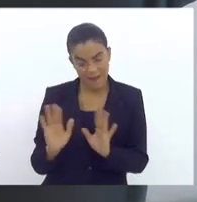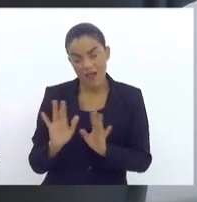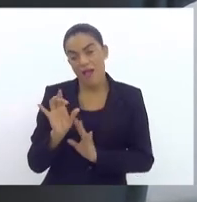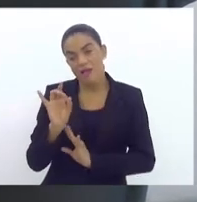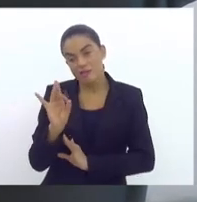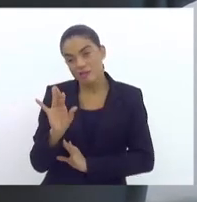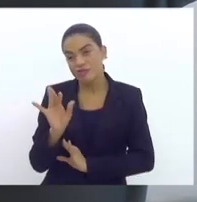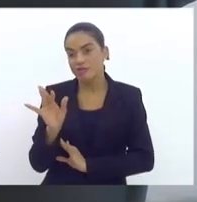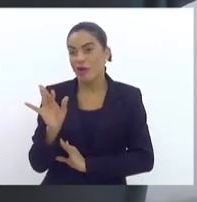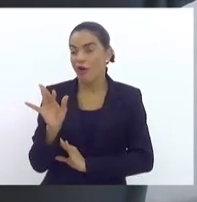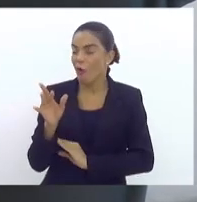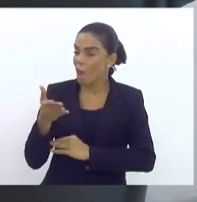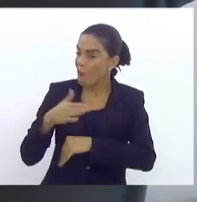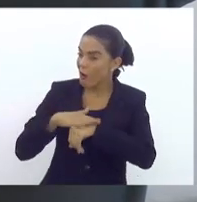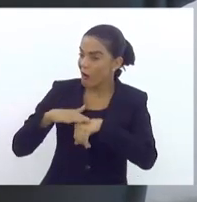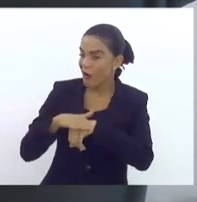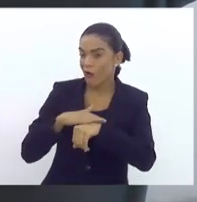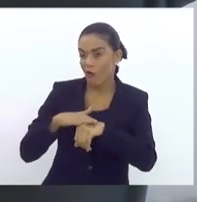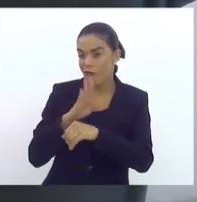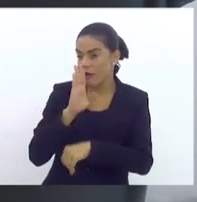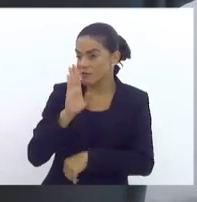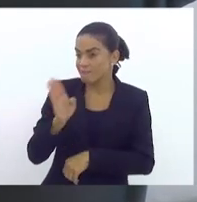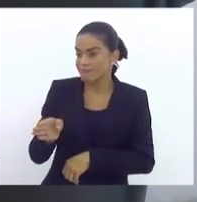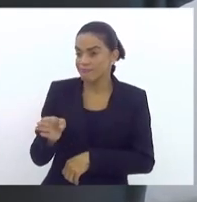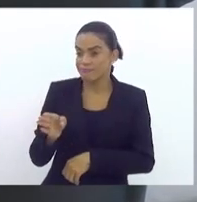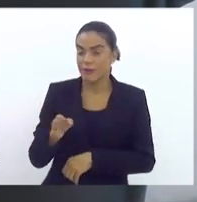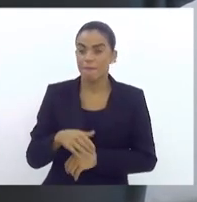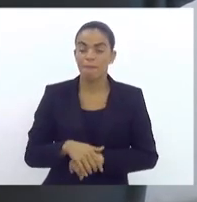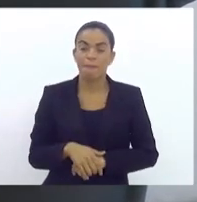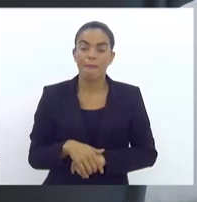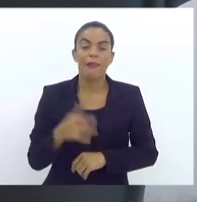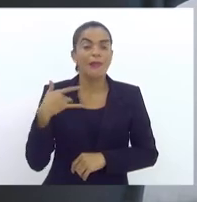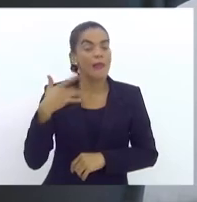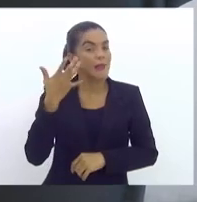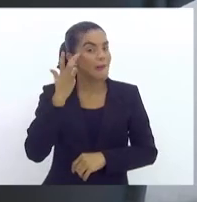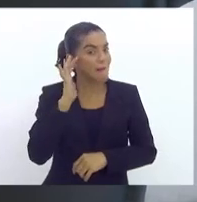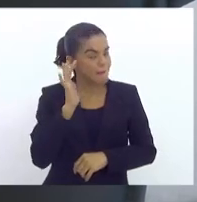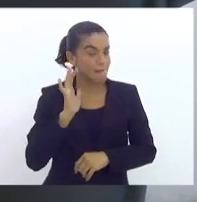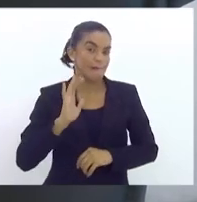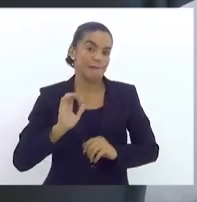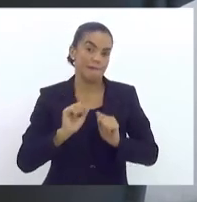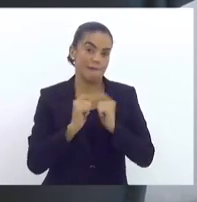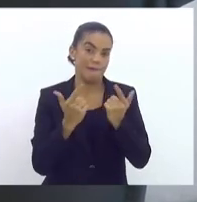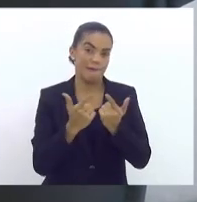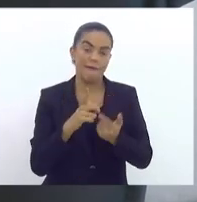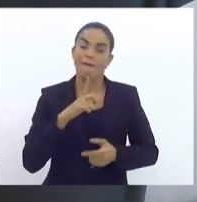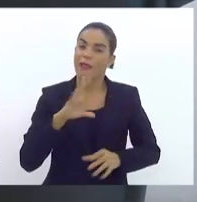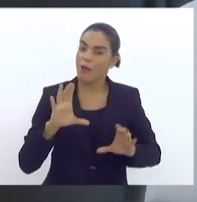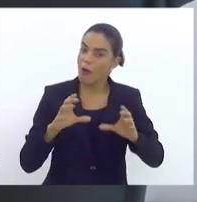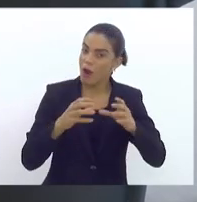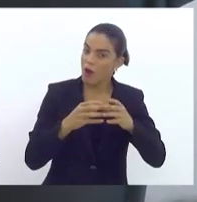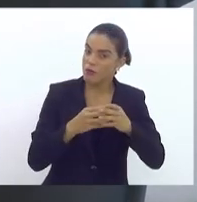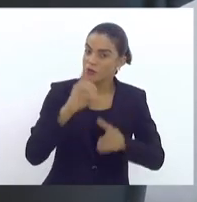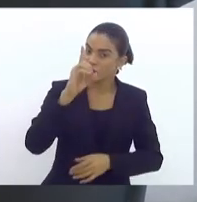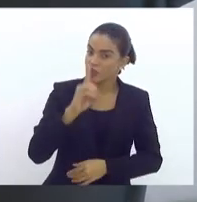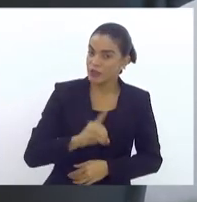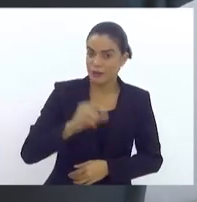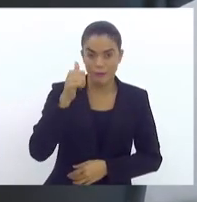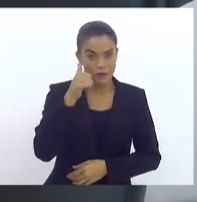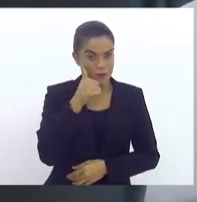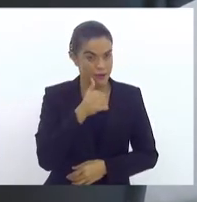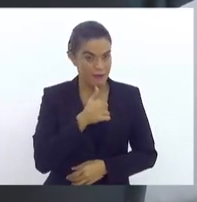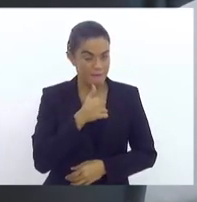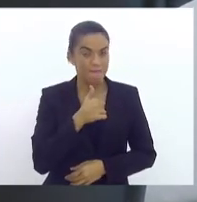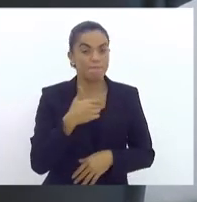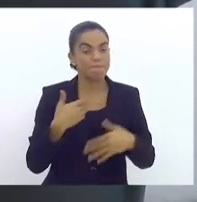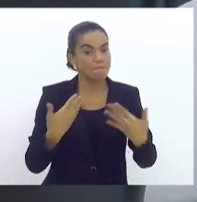uma uma conversa franca minimamente eu acho que a casa tem uma comissão de direitos da mulher então assim